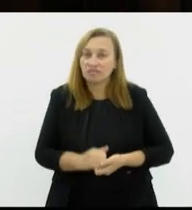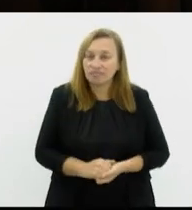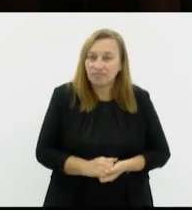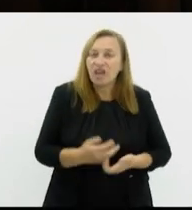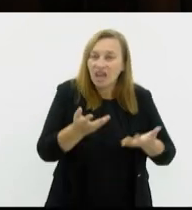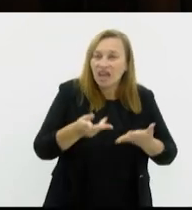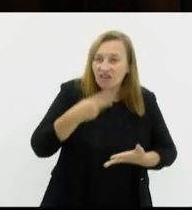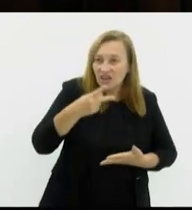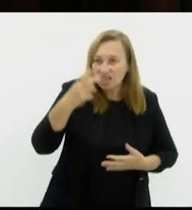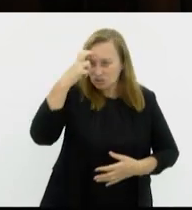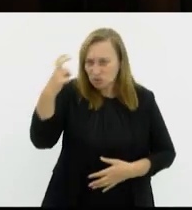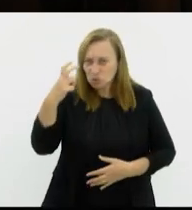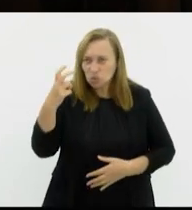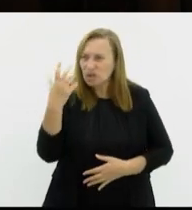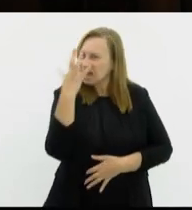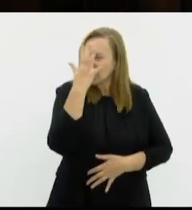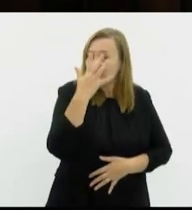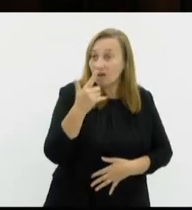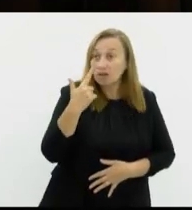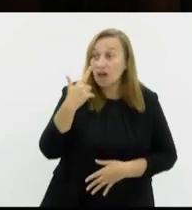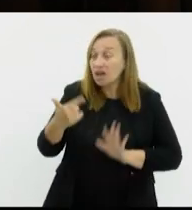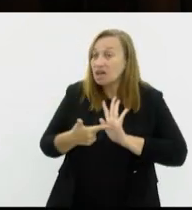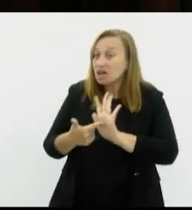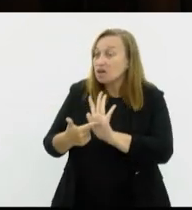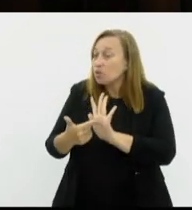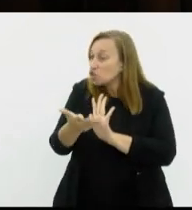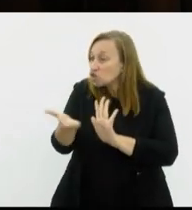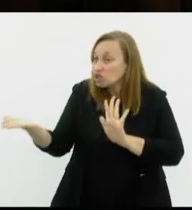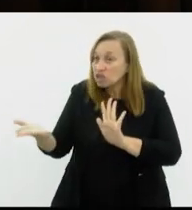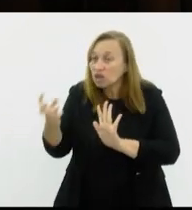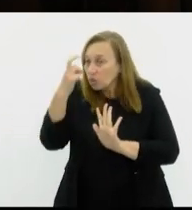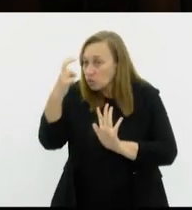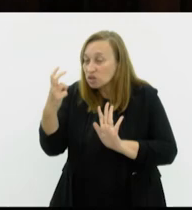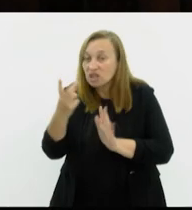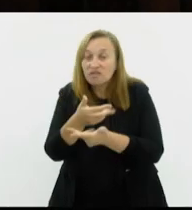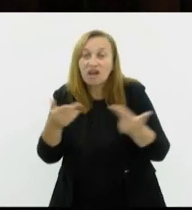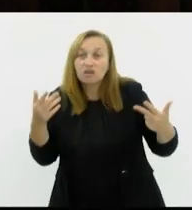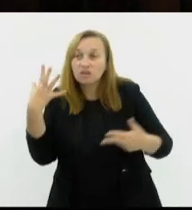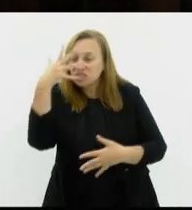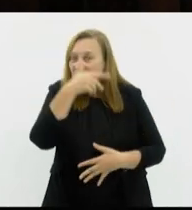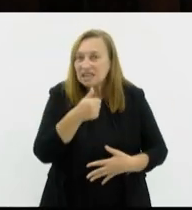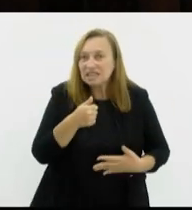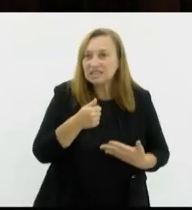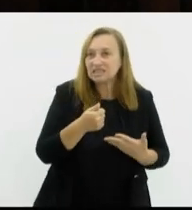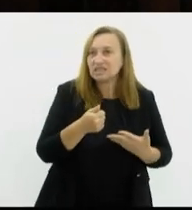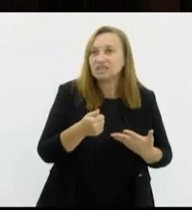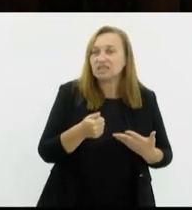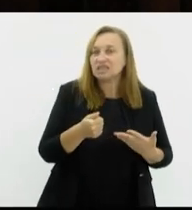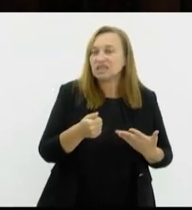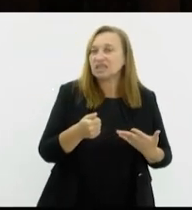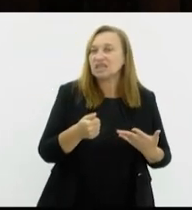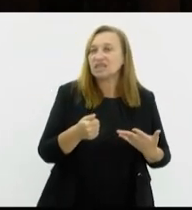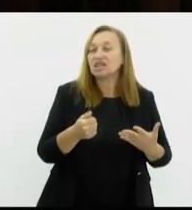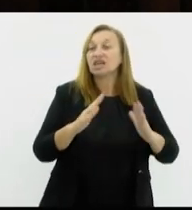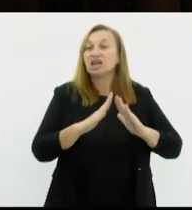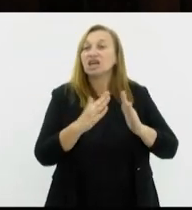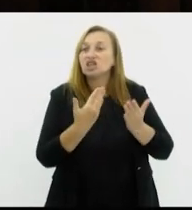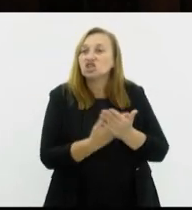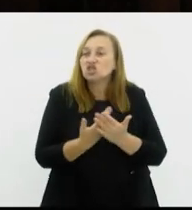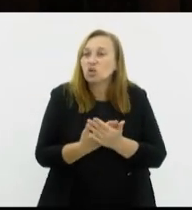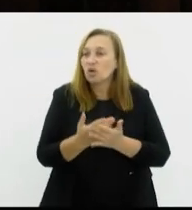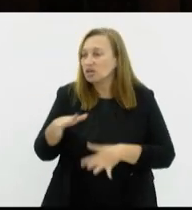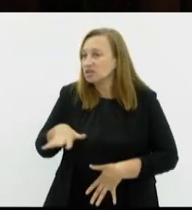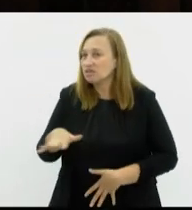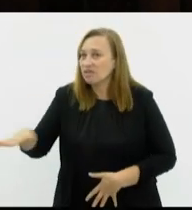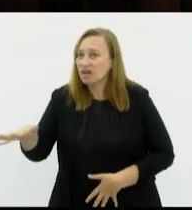falar sobre cultura, carnaval? Carnaval está aí mostrando que nossa cultura, muitas coisas bonitas enaltecendo, muitas escolas de comunidade. Eu não